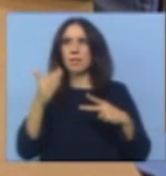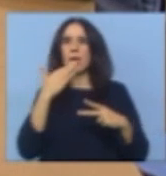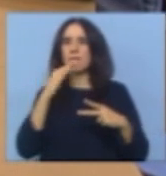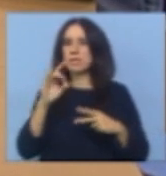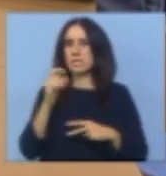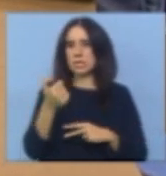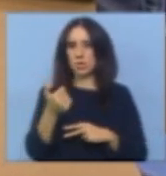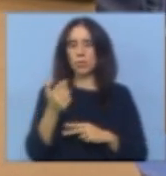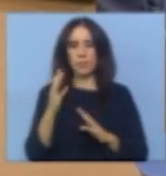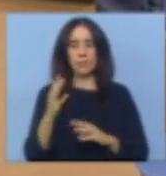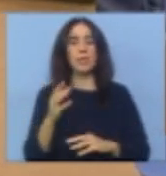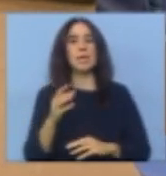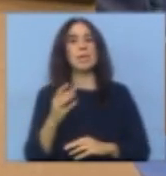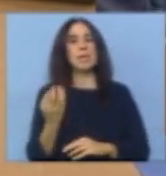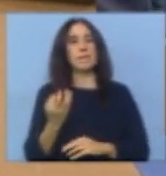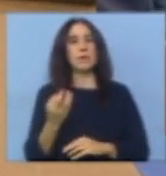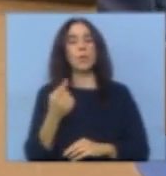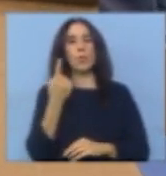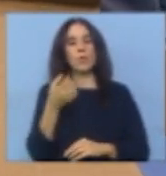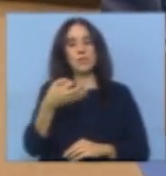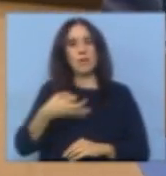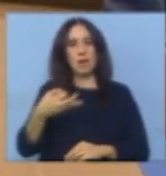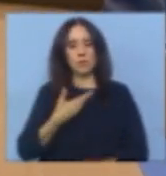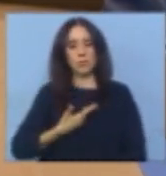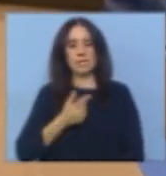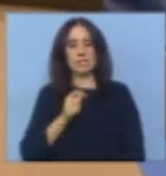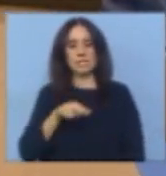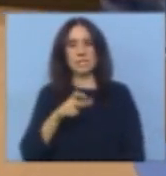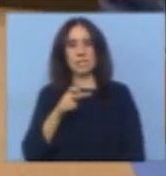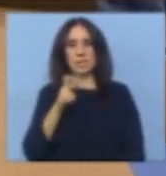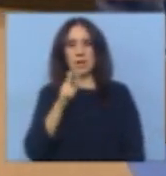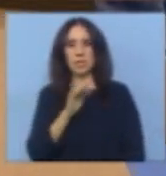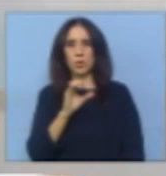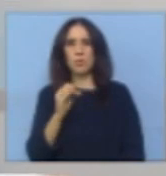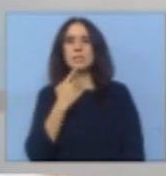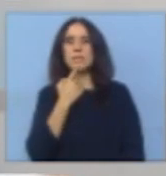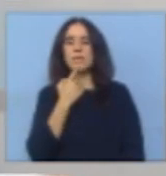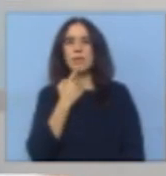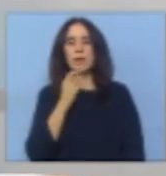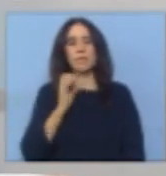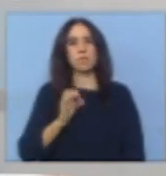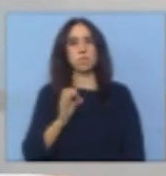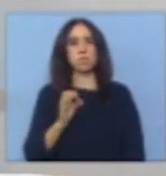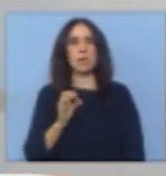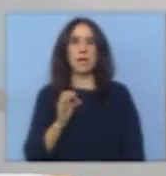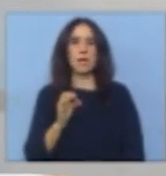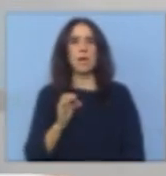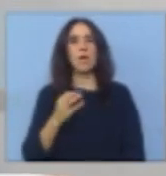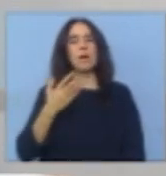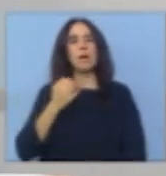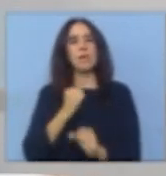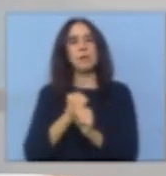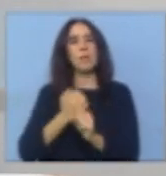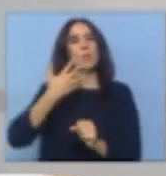anos. E era um denário. Um denário que significava que, no fundo, era o salário de um dia de